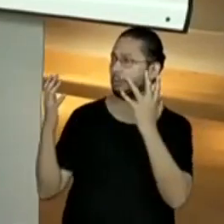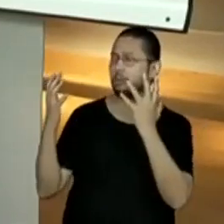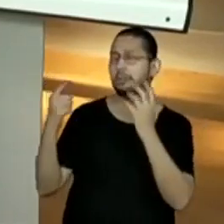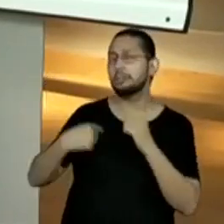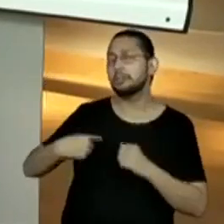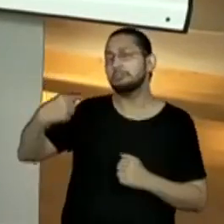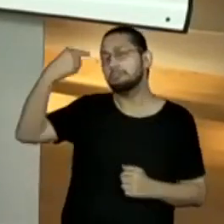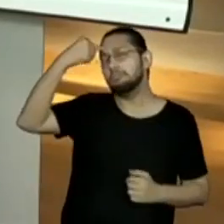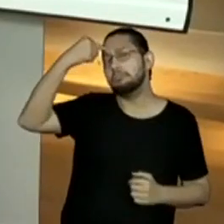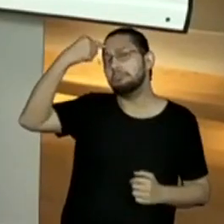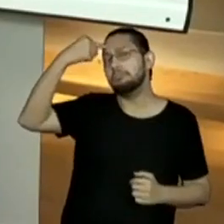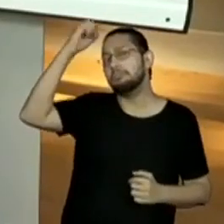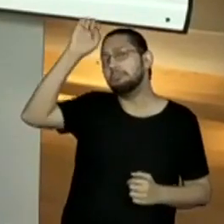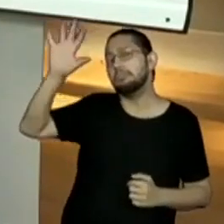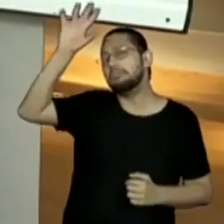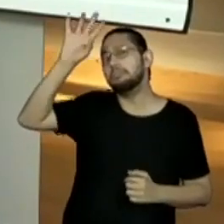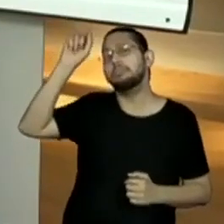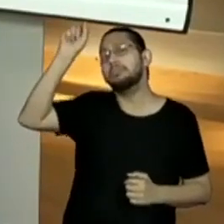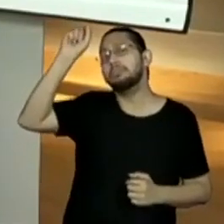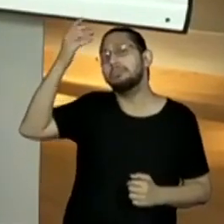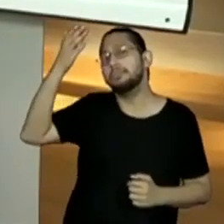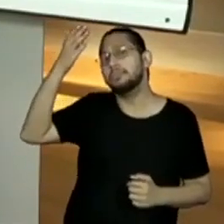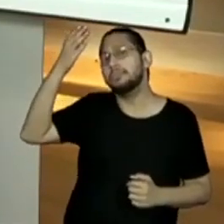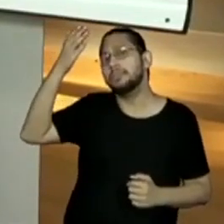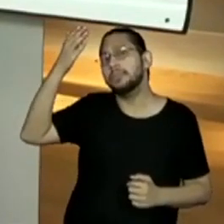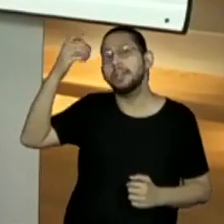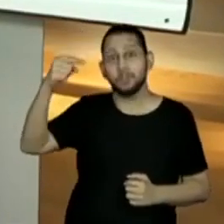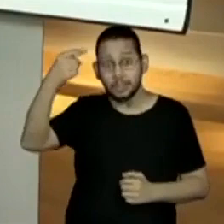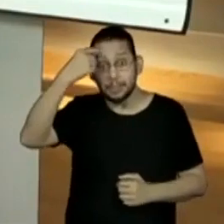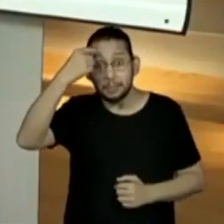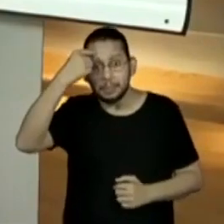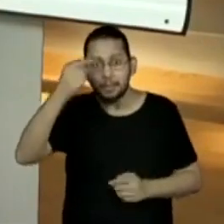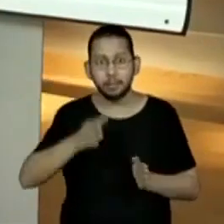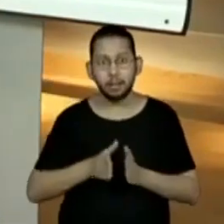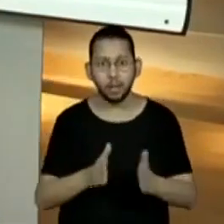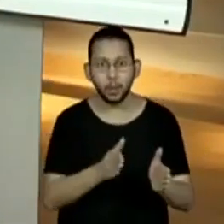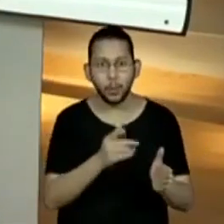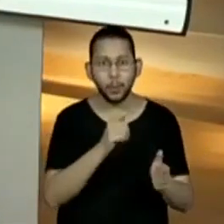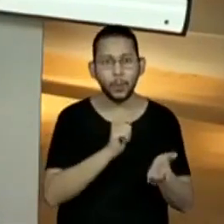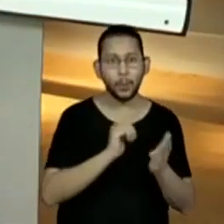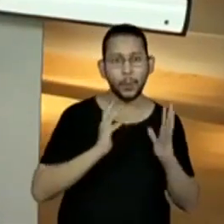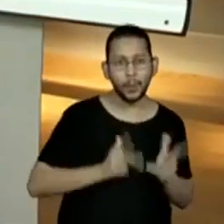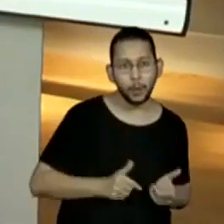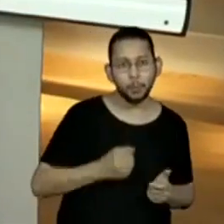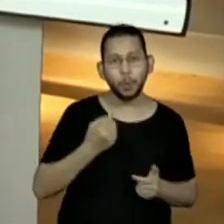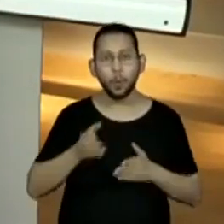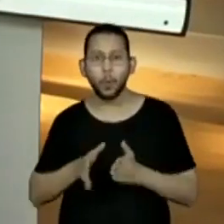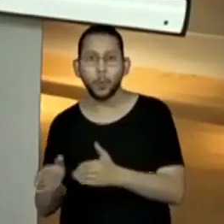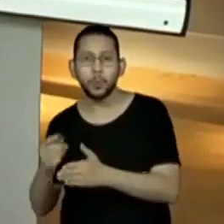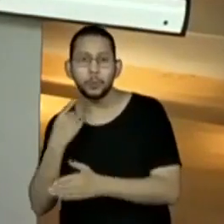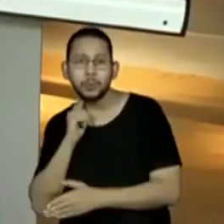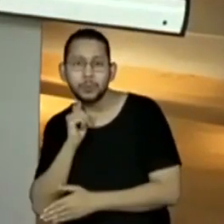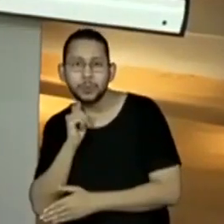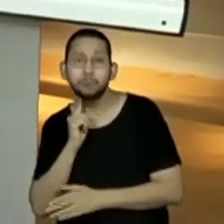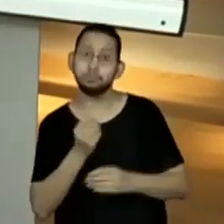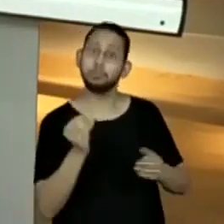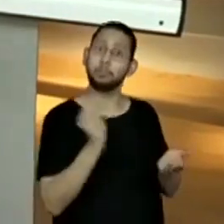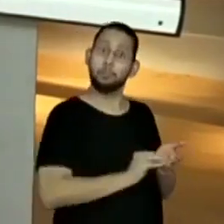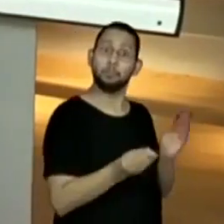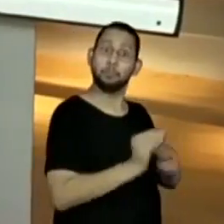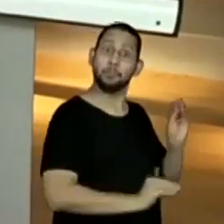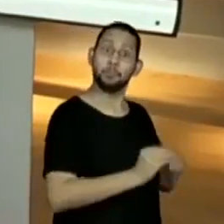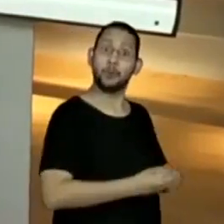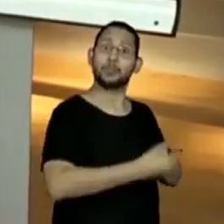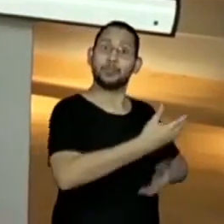vem na cabeça de vocês? Um rio totalmente limpo ou um rio totalmente sujo? Vamos lá? Já comece, inclusive, a colocar nos